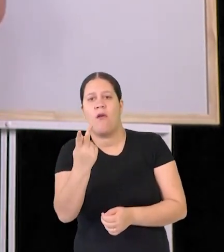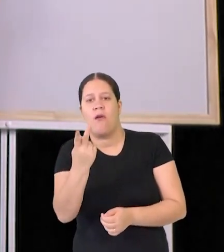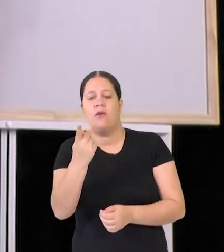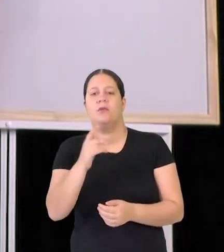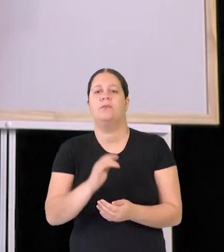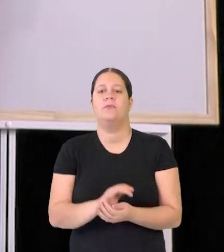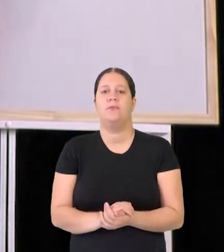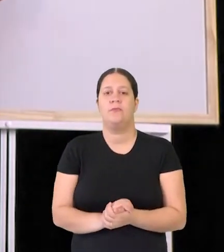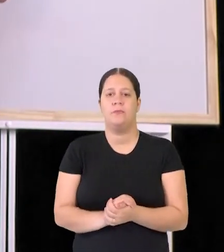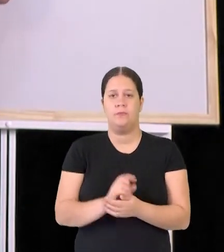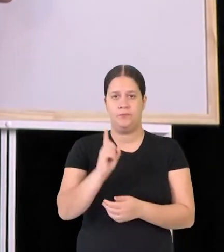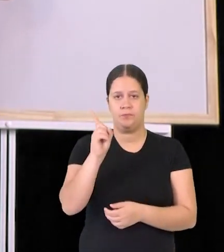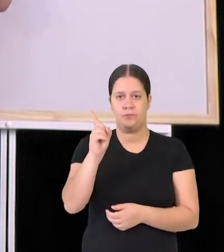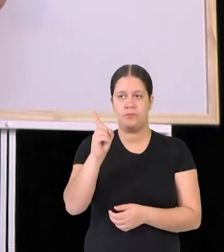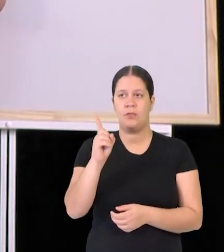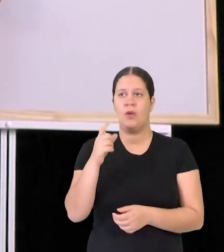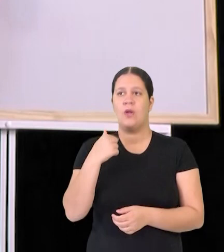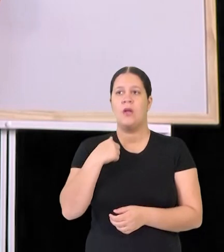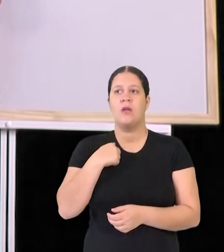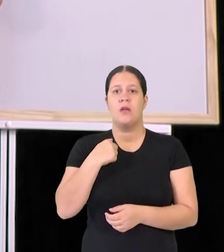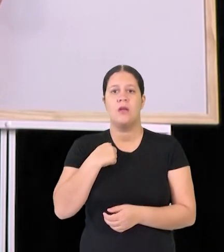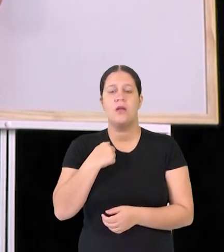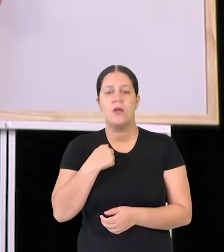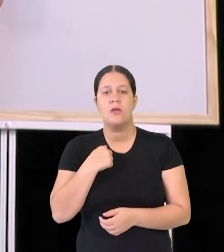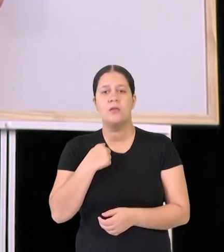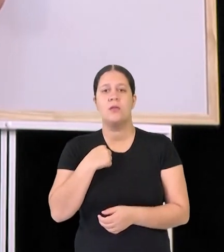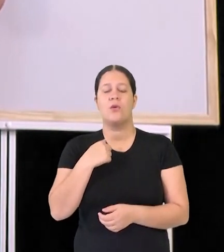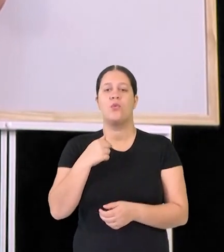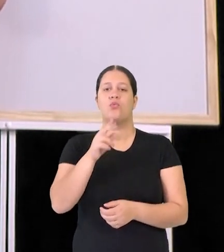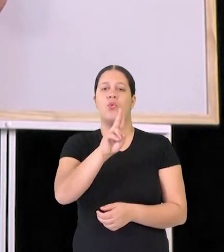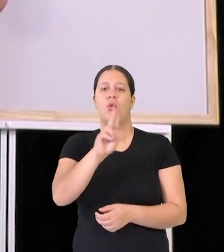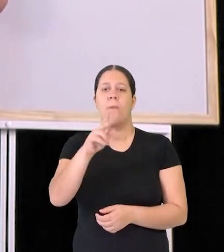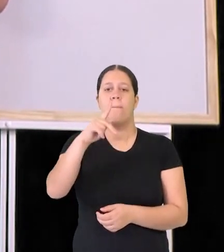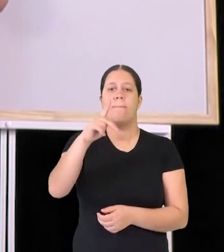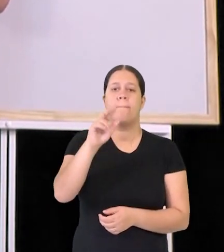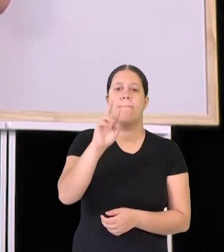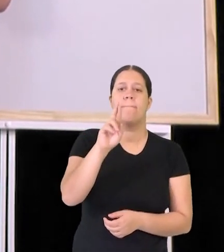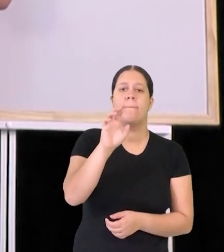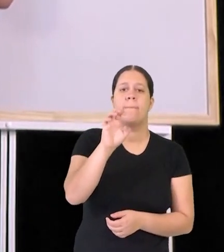em especial é o que eu chamo de pressão